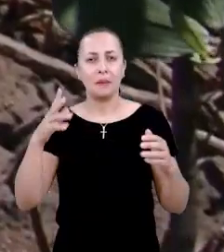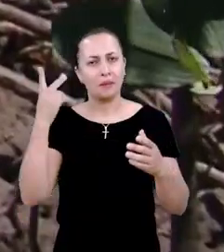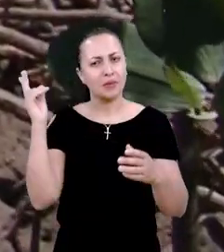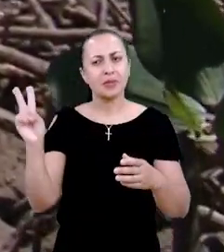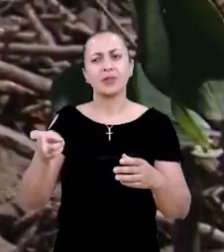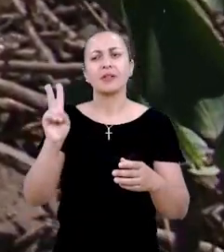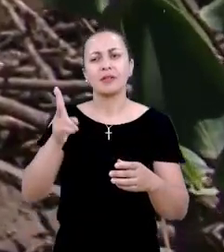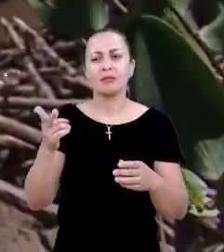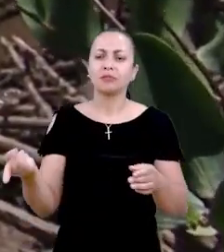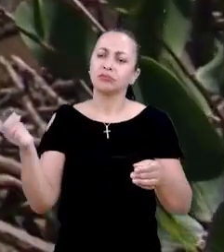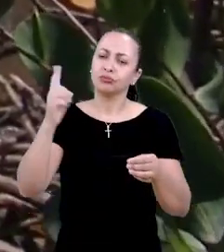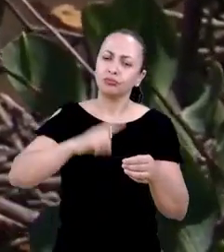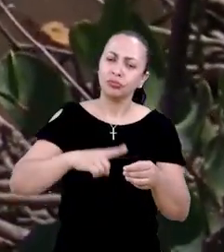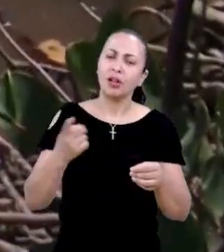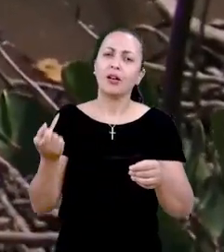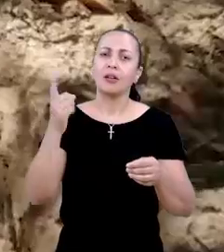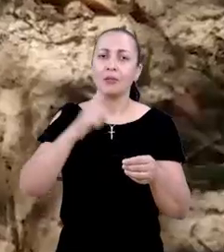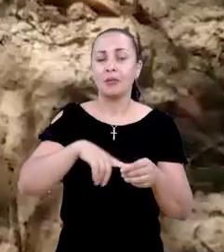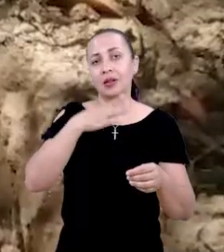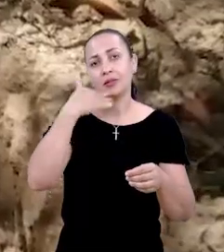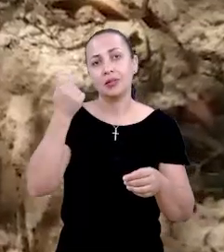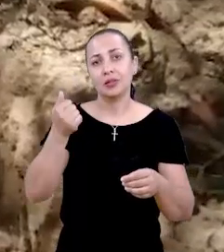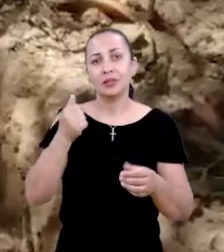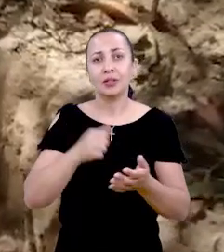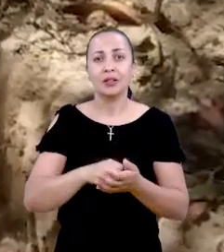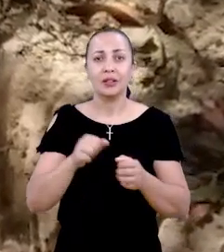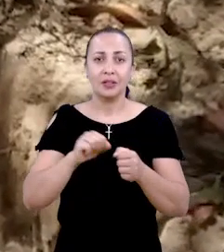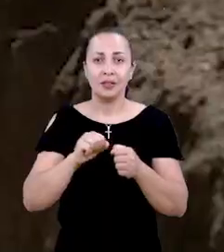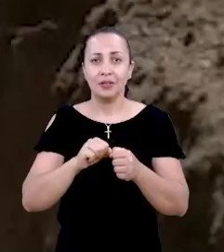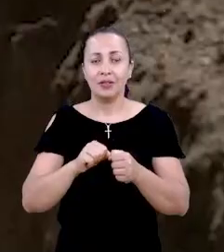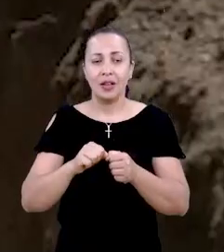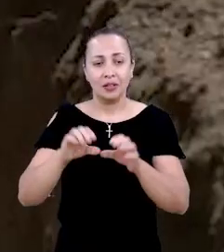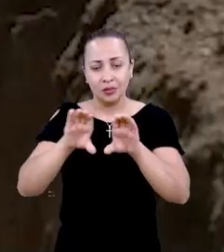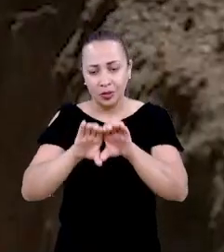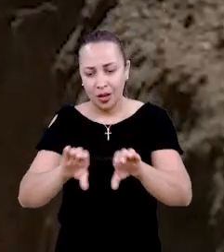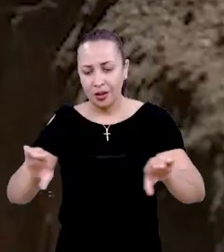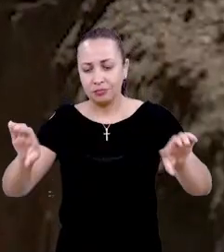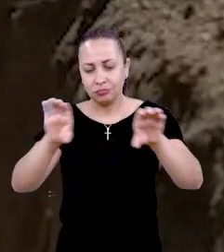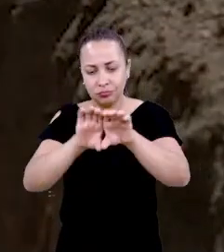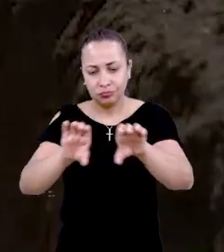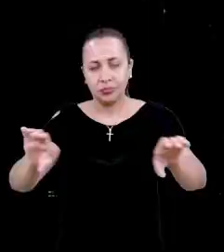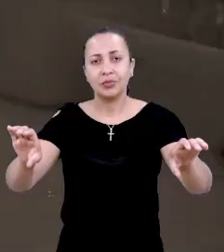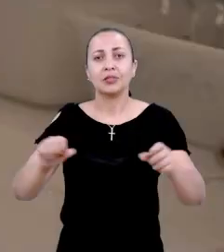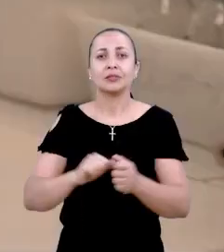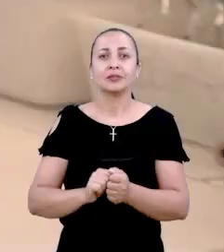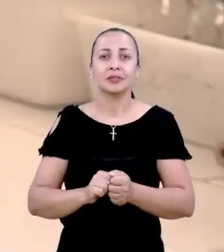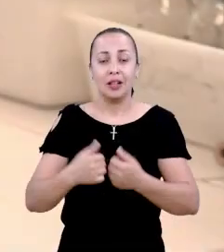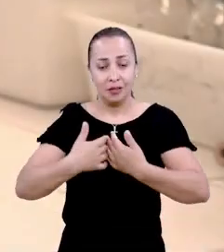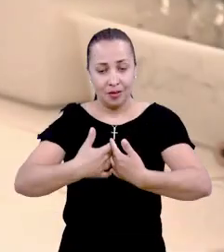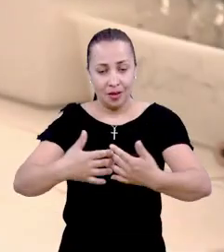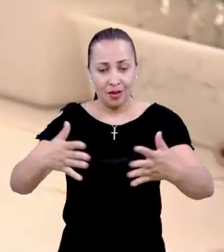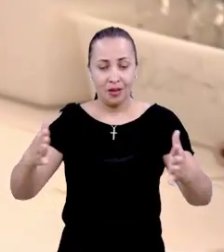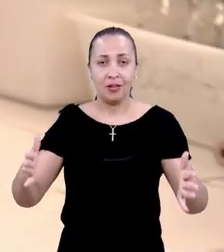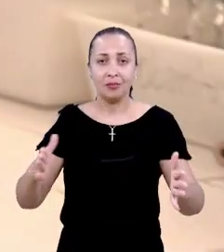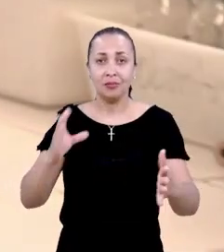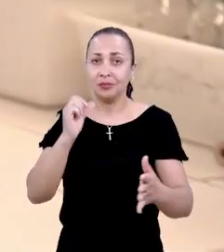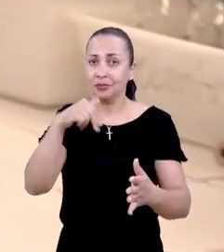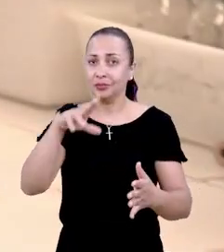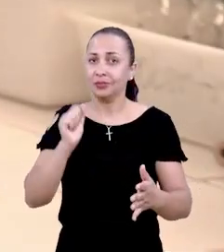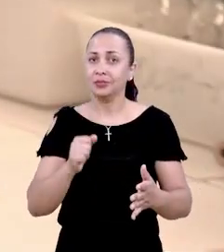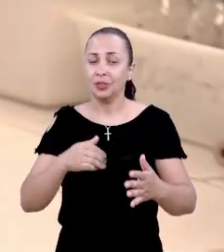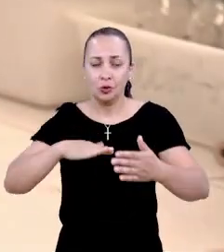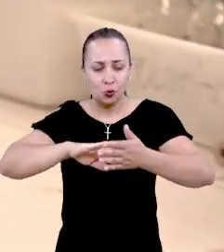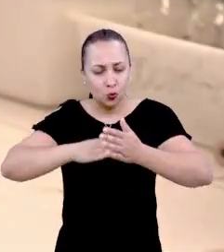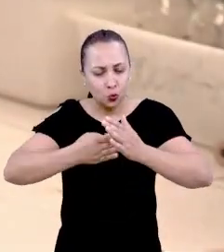mais frequência, maior alcance. Fizemos canais para permitir a água do rio Pacoti entrar. Você abre esses canais, fura essas